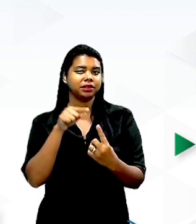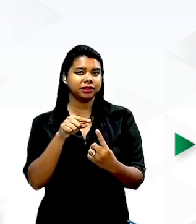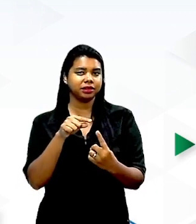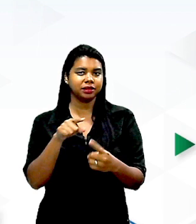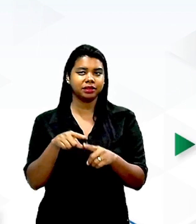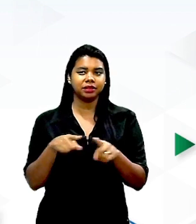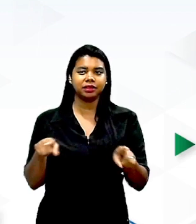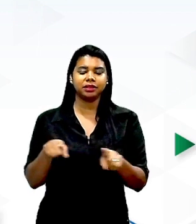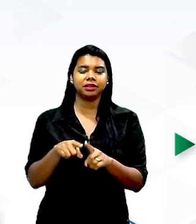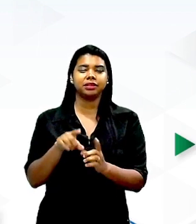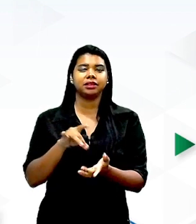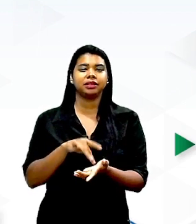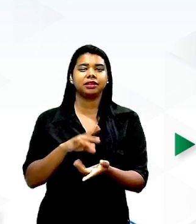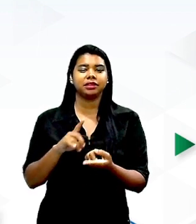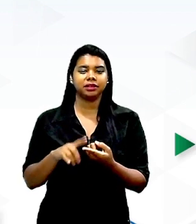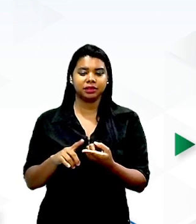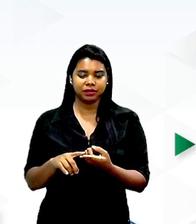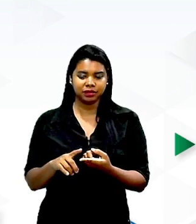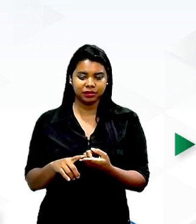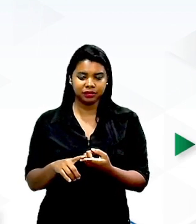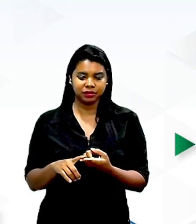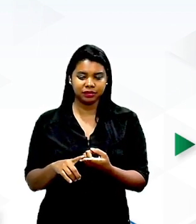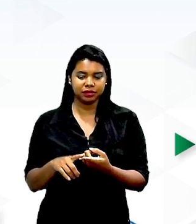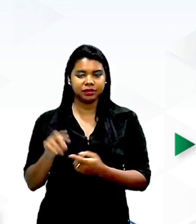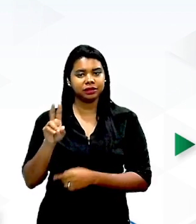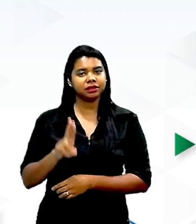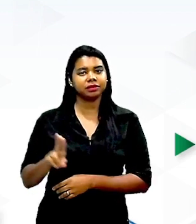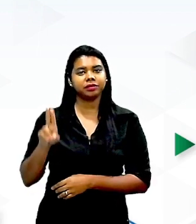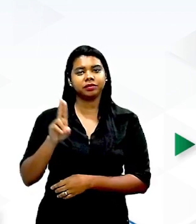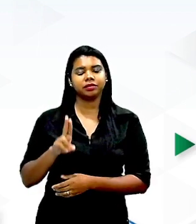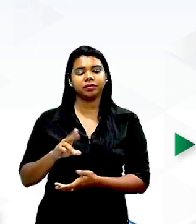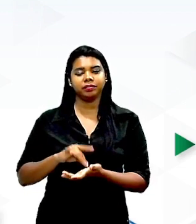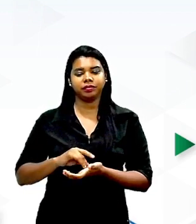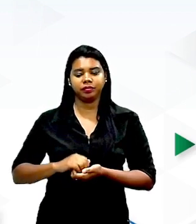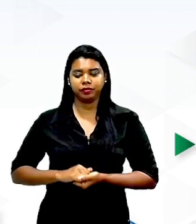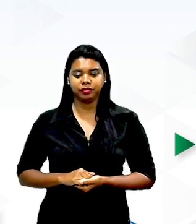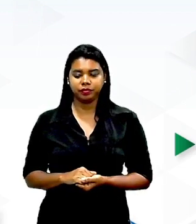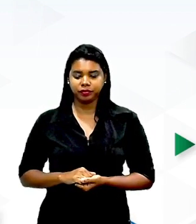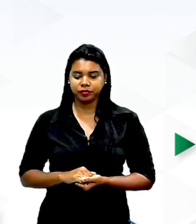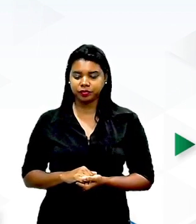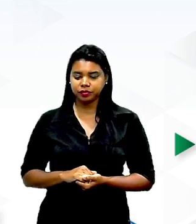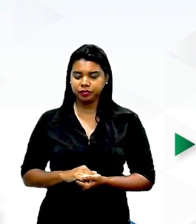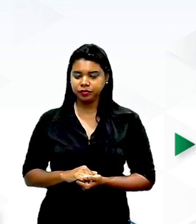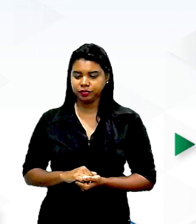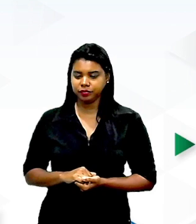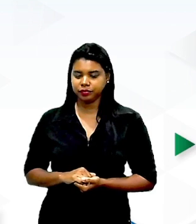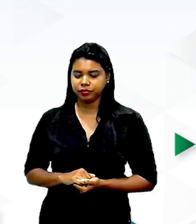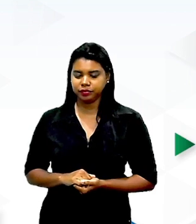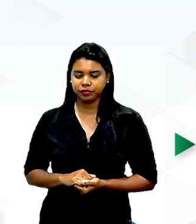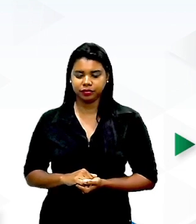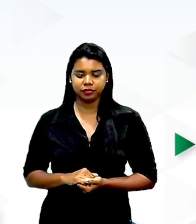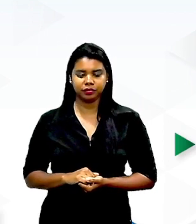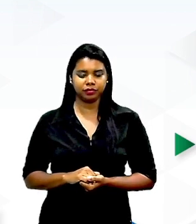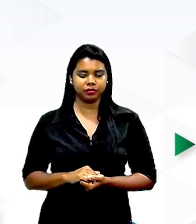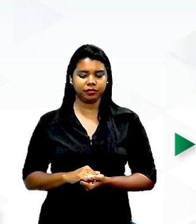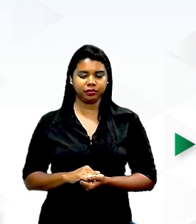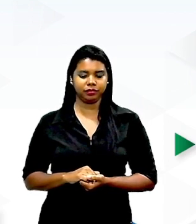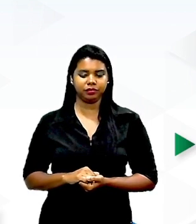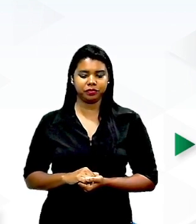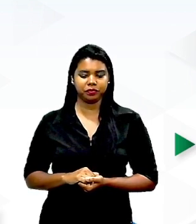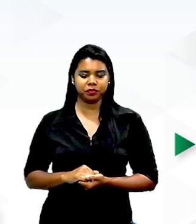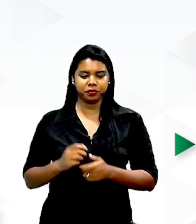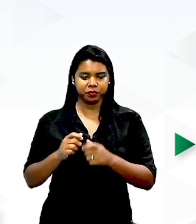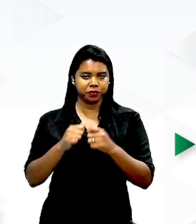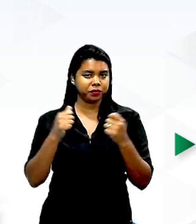rígidos, duráveis e por isso é muito utilizável, tá bom? Olha aí na porteira. Essa